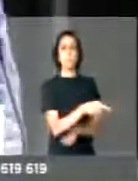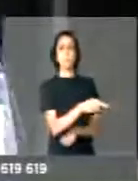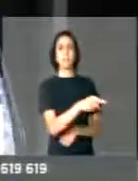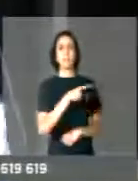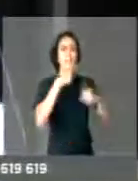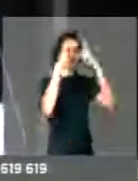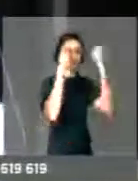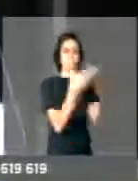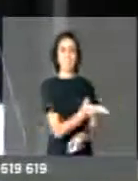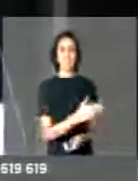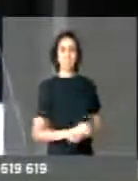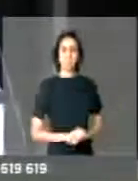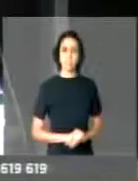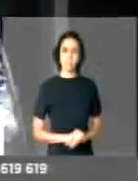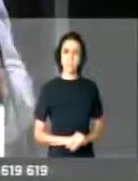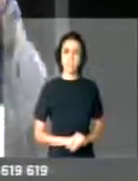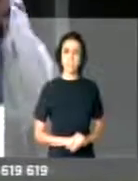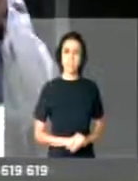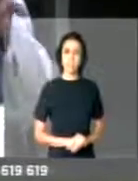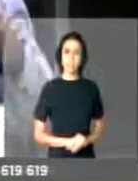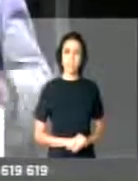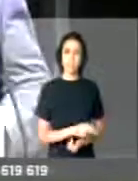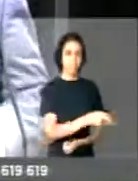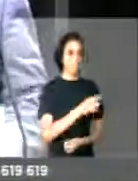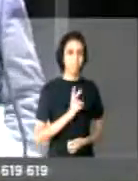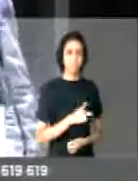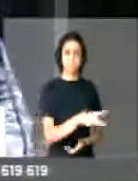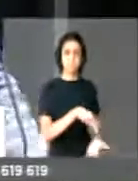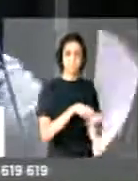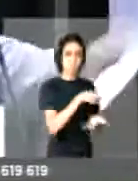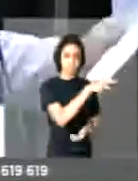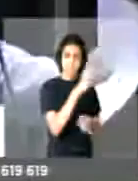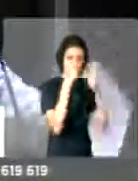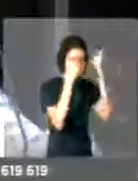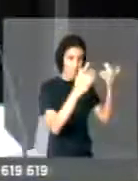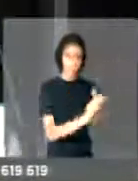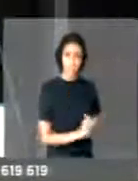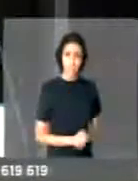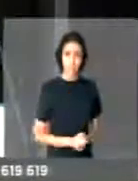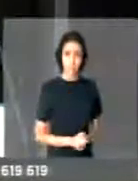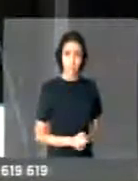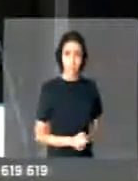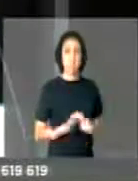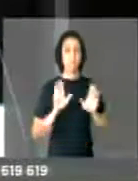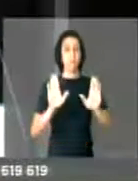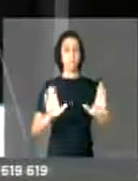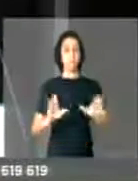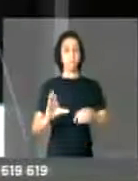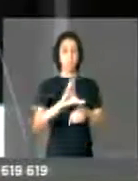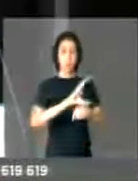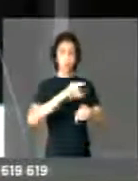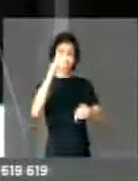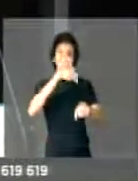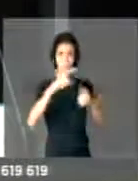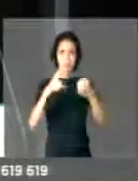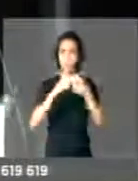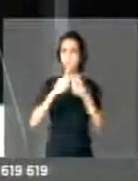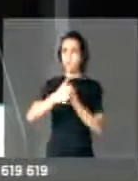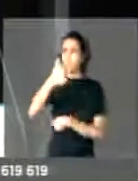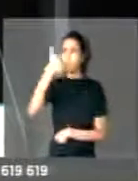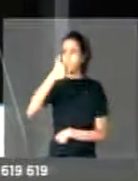a violência que imperam. A Constituição diz, no seu artigo